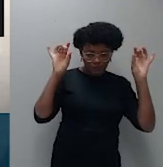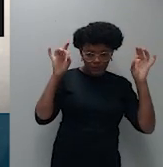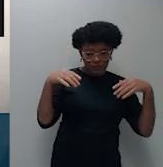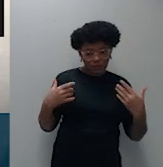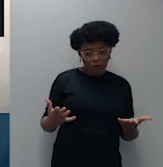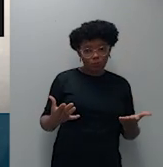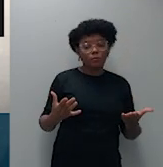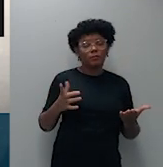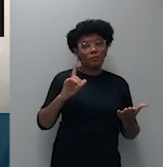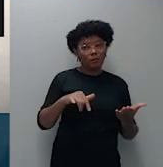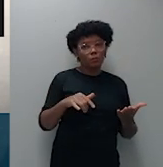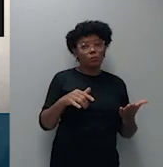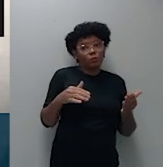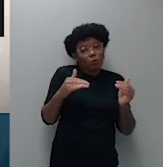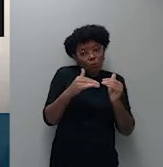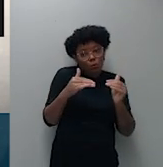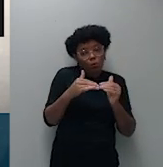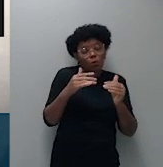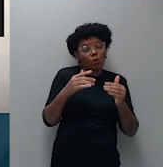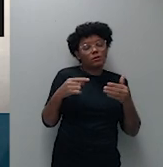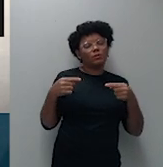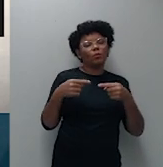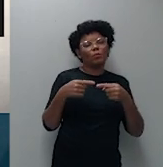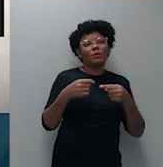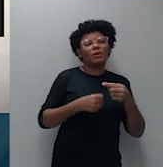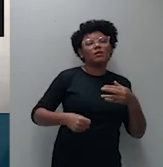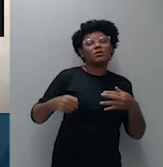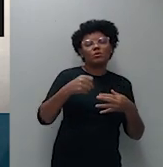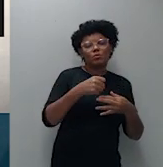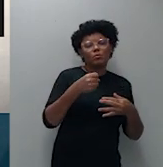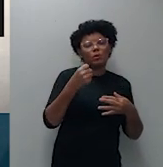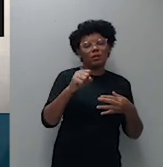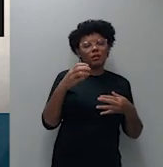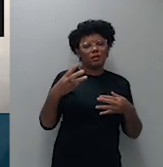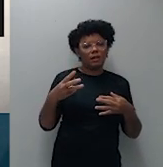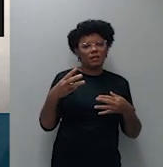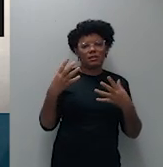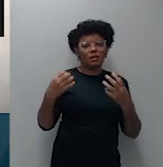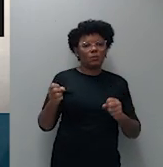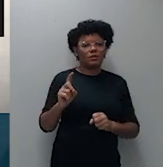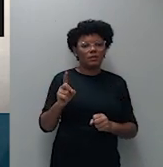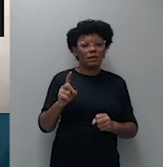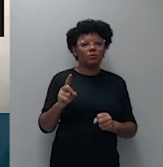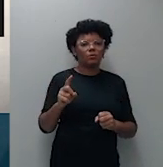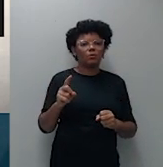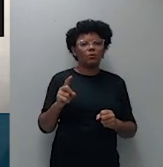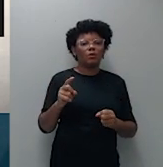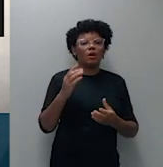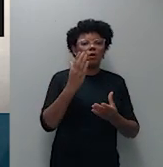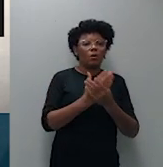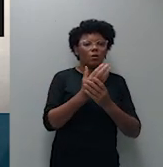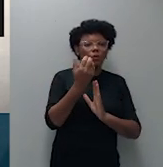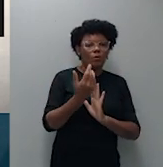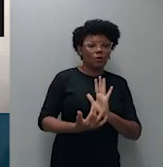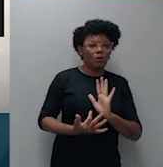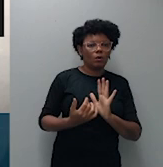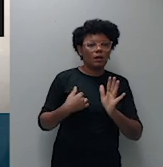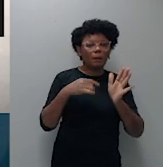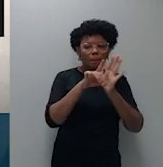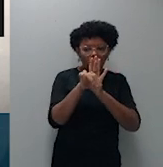harmonia com esse entendimento apliquei a súmula 83 e Nego provimento ao agravo interno